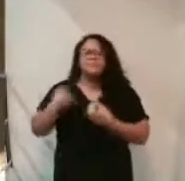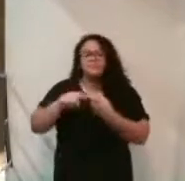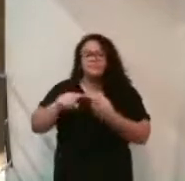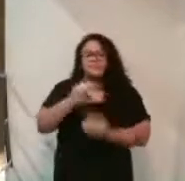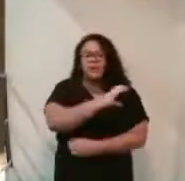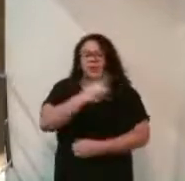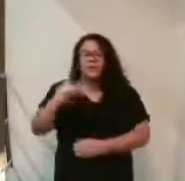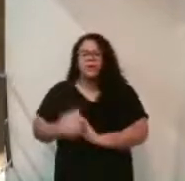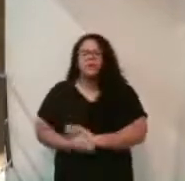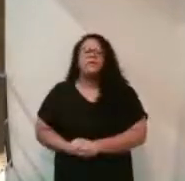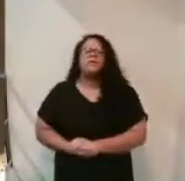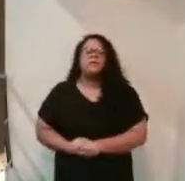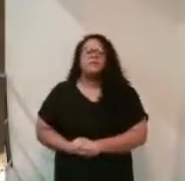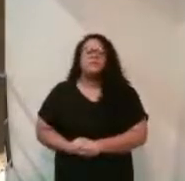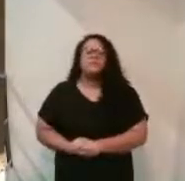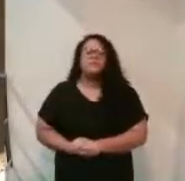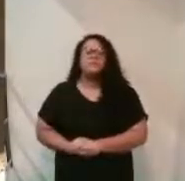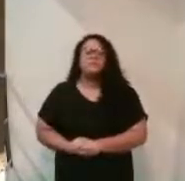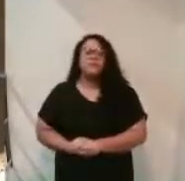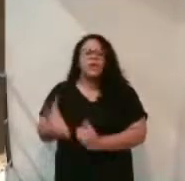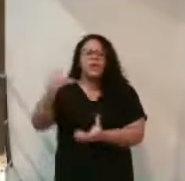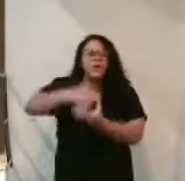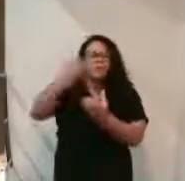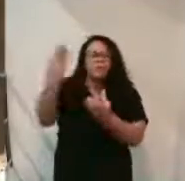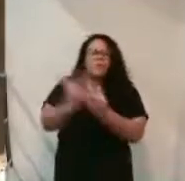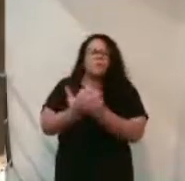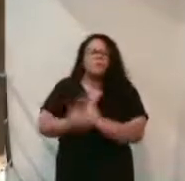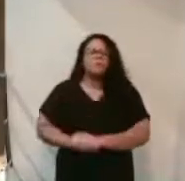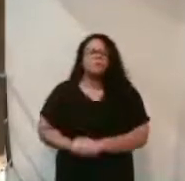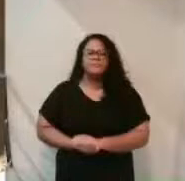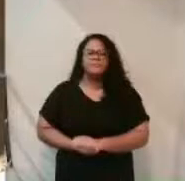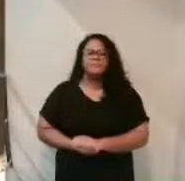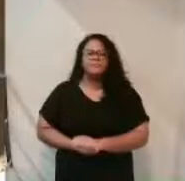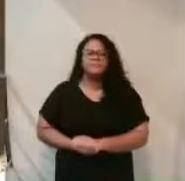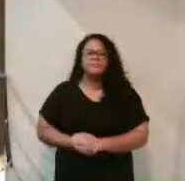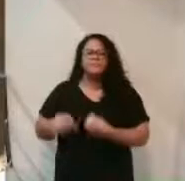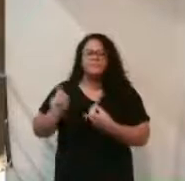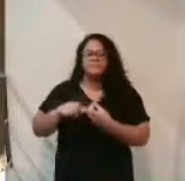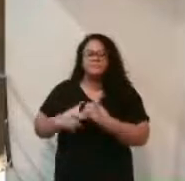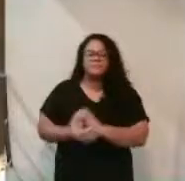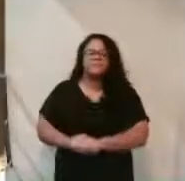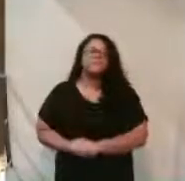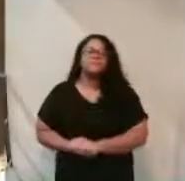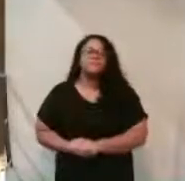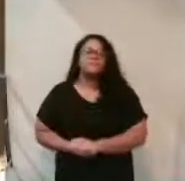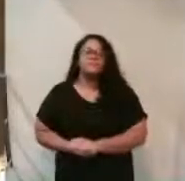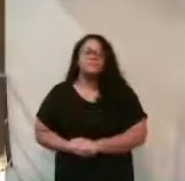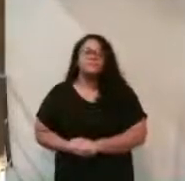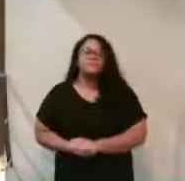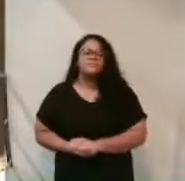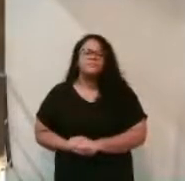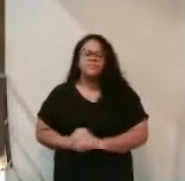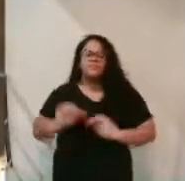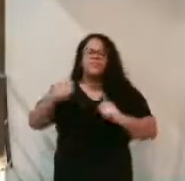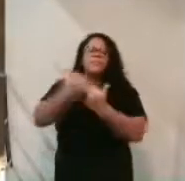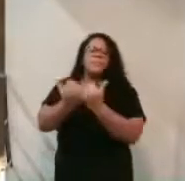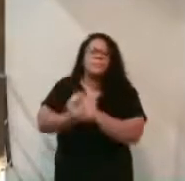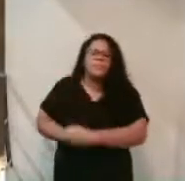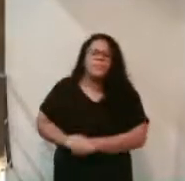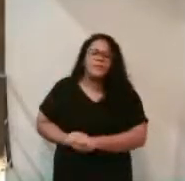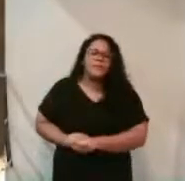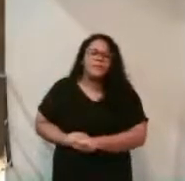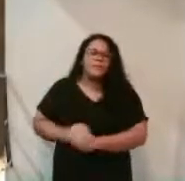Centro, da Central de Inquérito, assessora técnica da Procuradoria-Geral de Justiça, no meu tempo, atualmente coordenadora